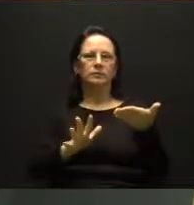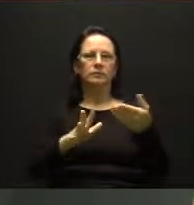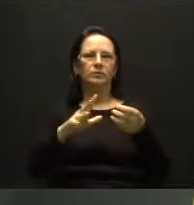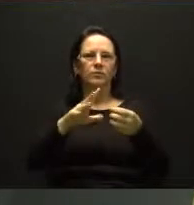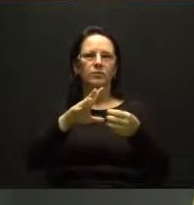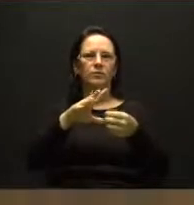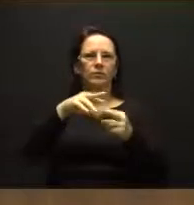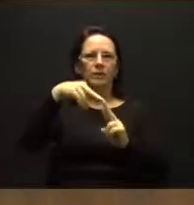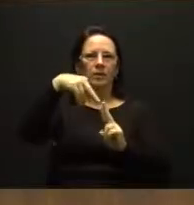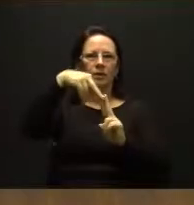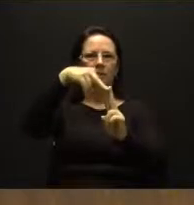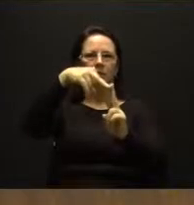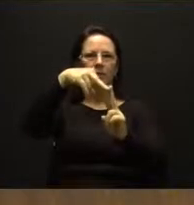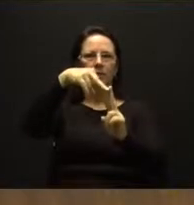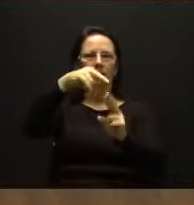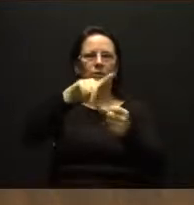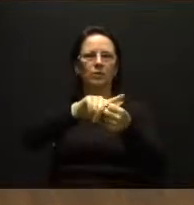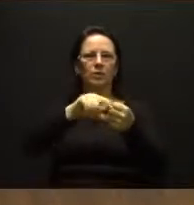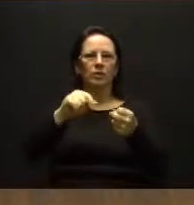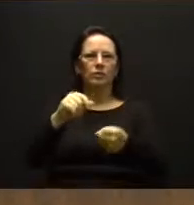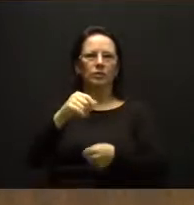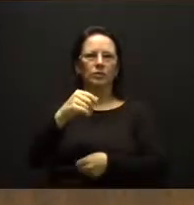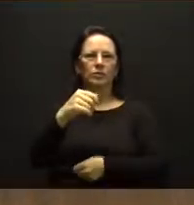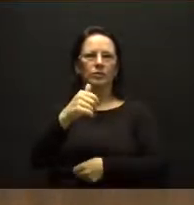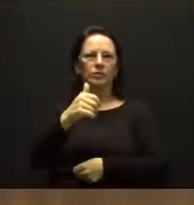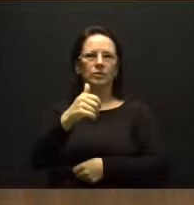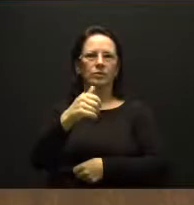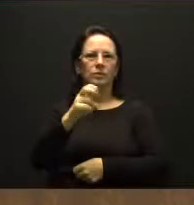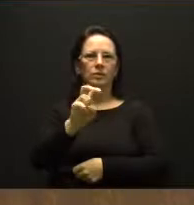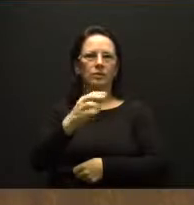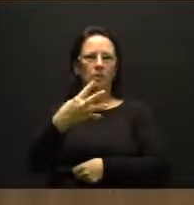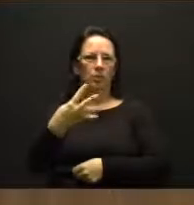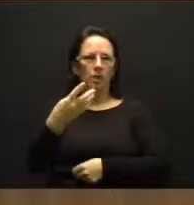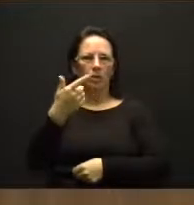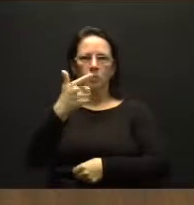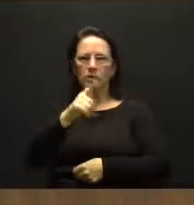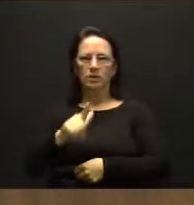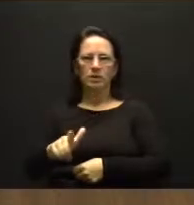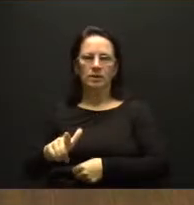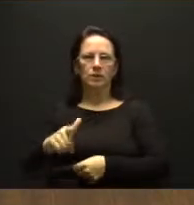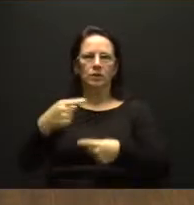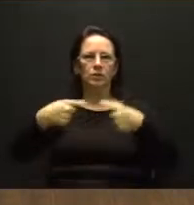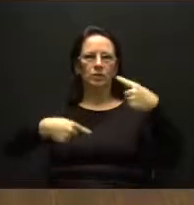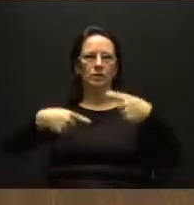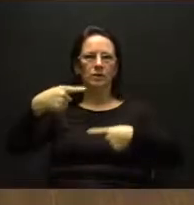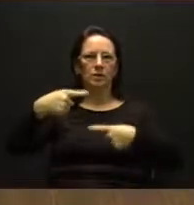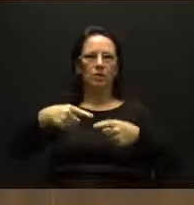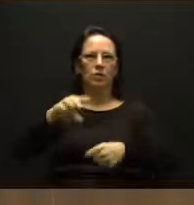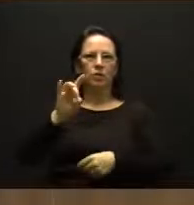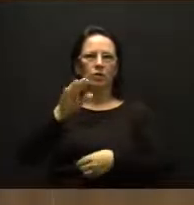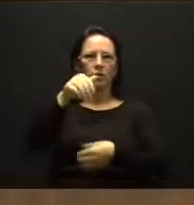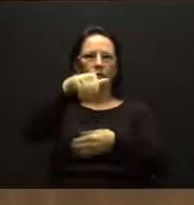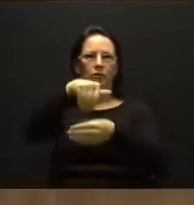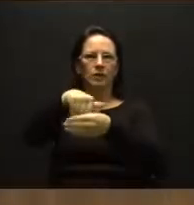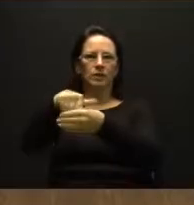2º do artigo 134 regimento interno não cabe discussão em votação